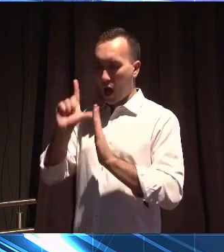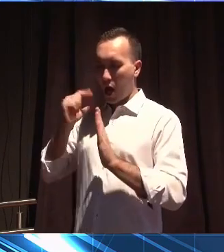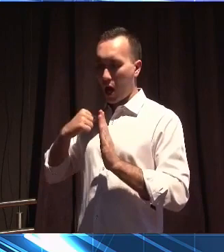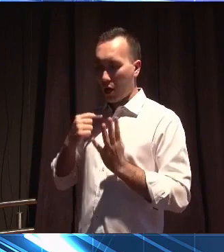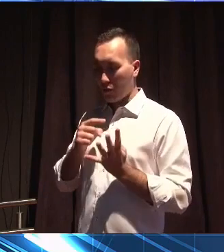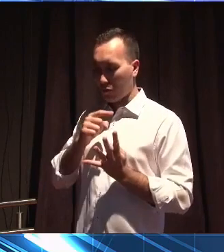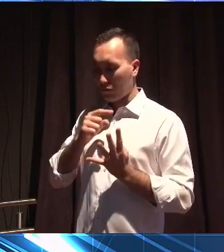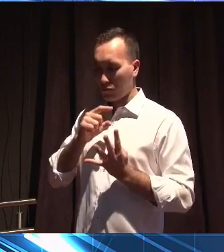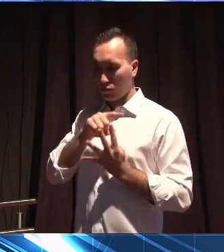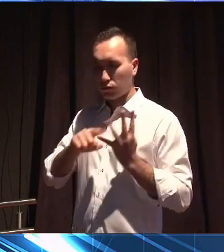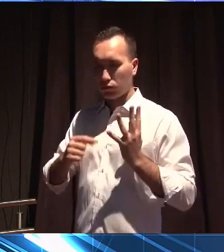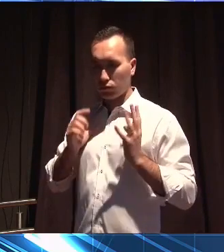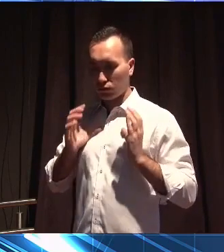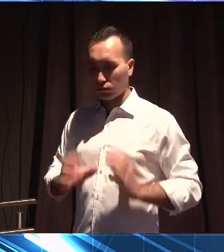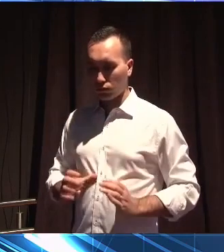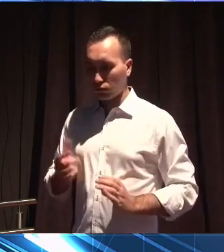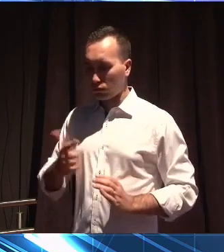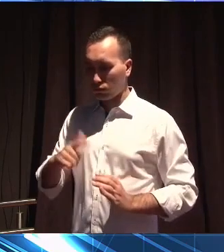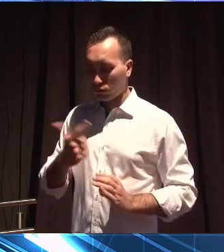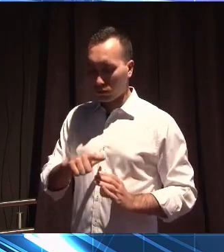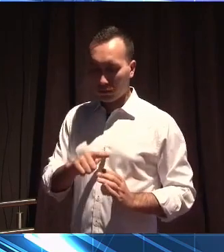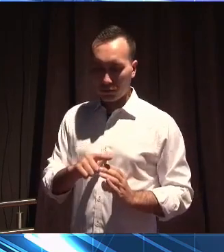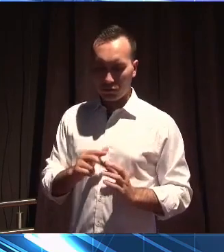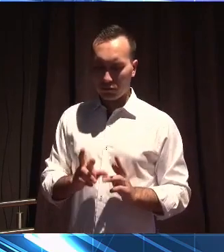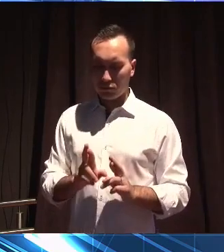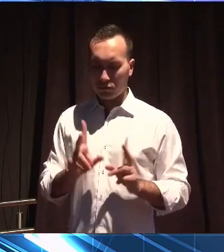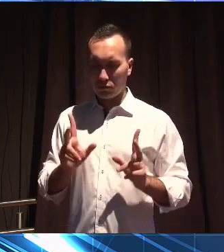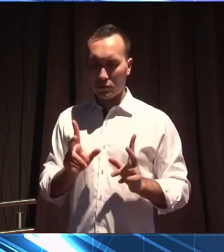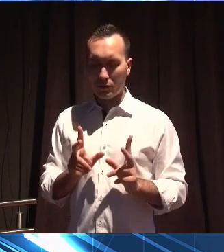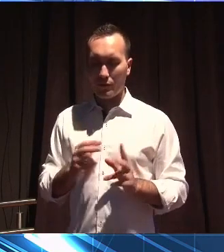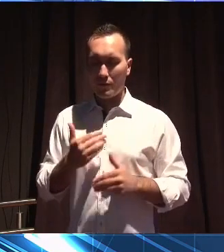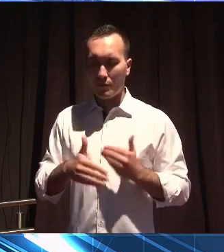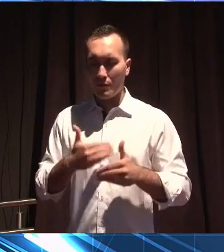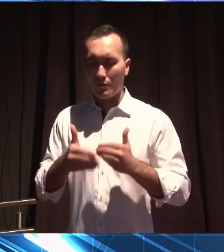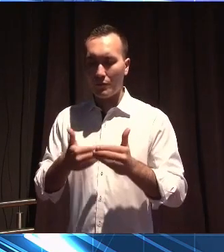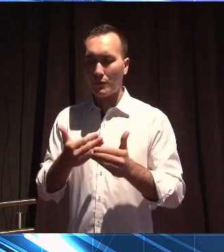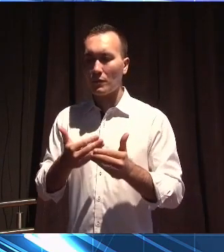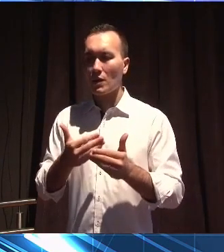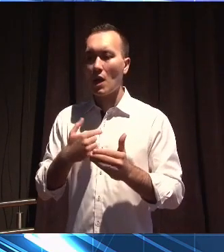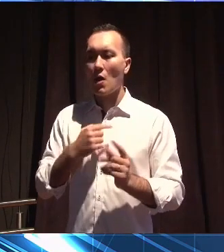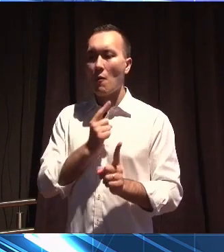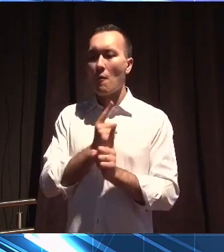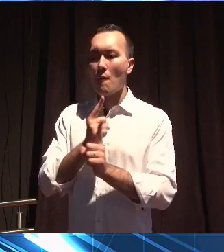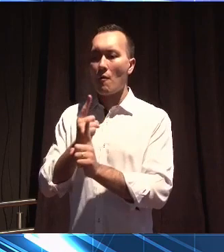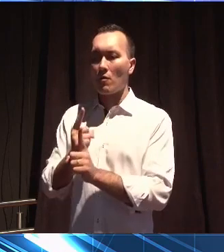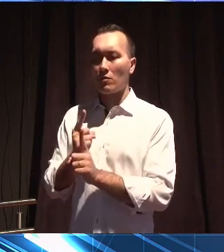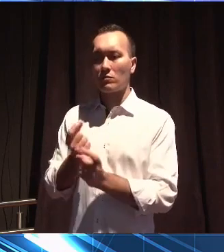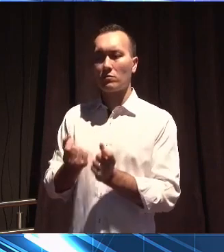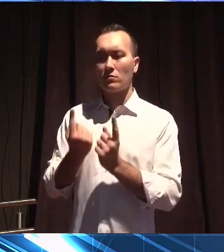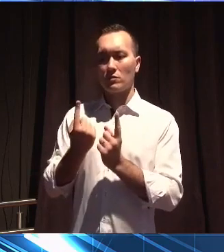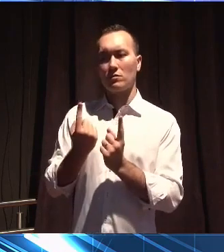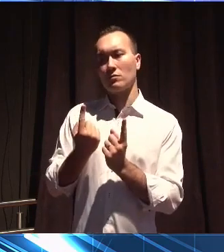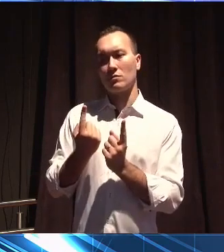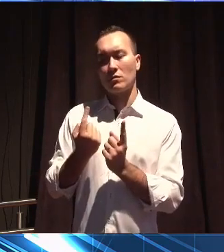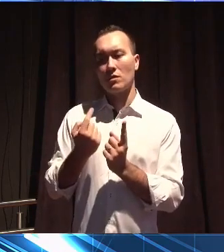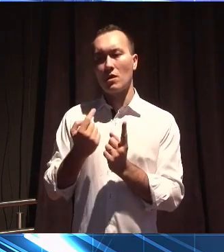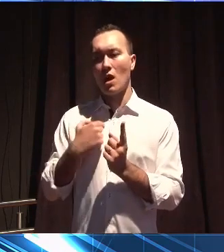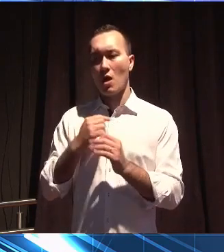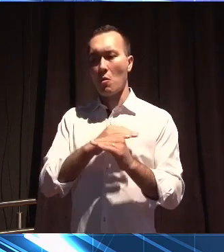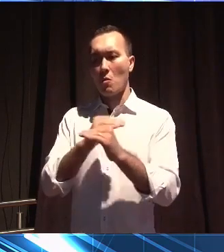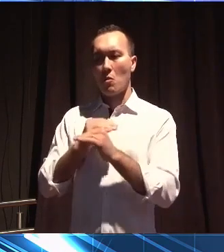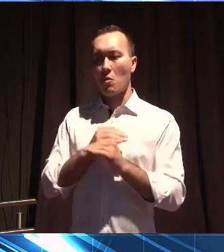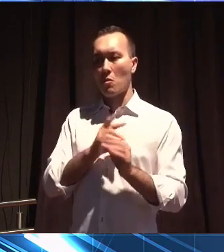estado mental do meu usuário. E isso a gente normalmente já faz. Claramente, quando a gente recebe uma recomendação, por exemplo, de